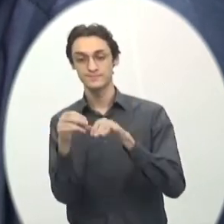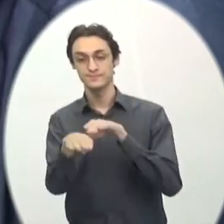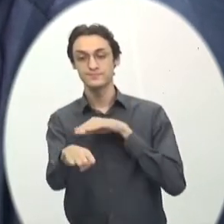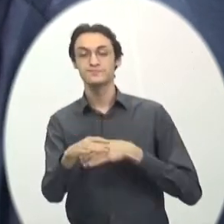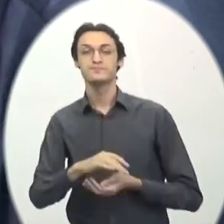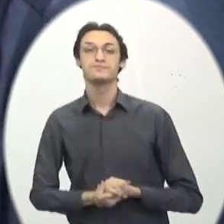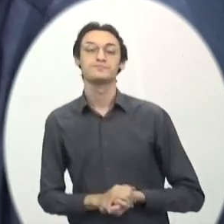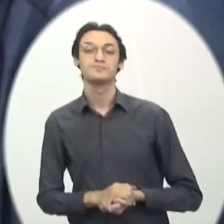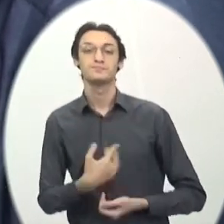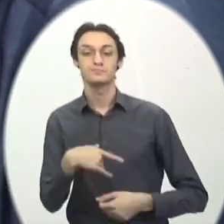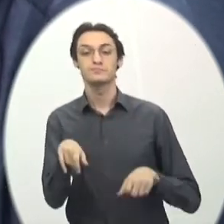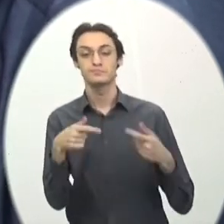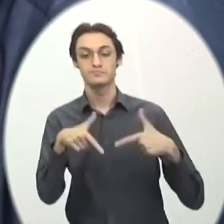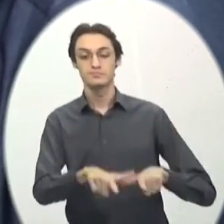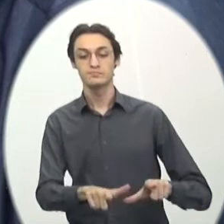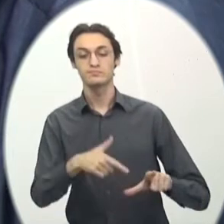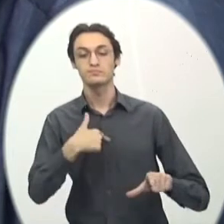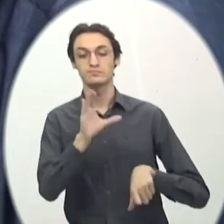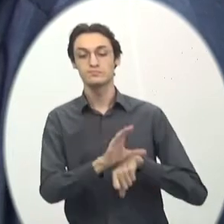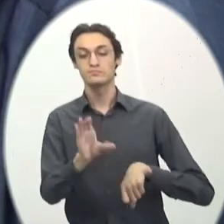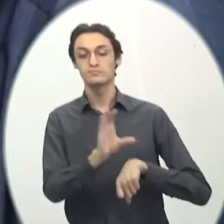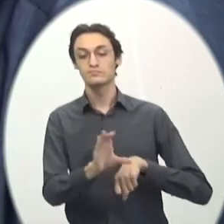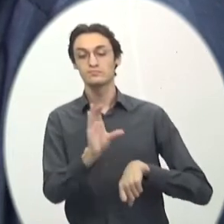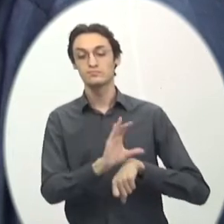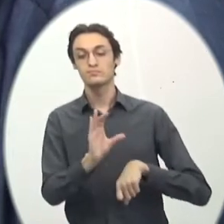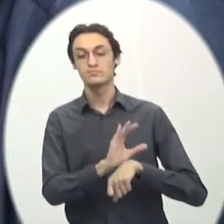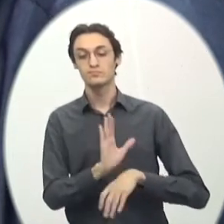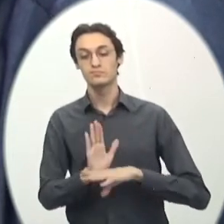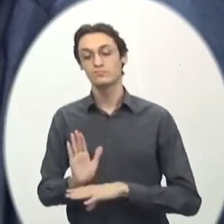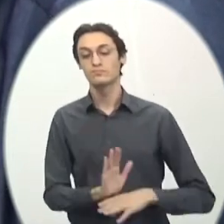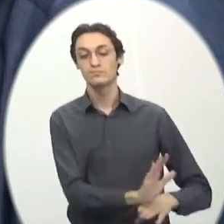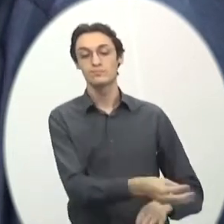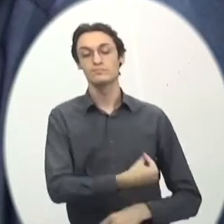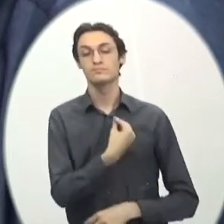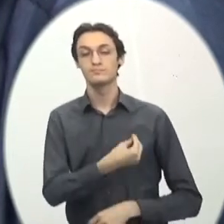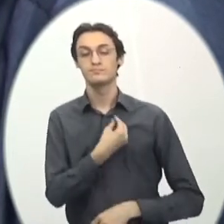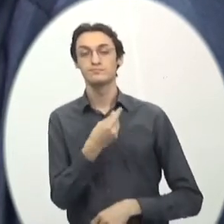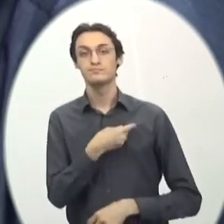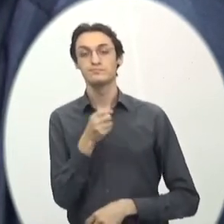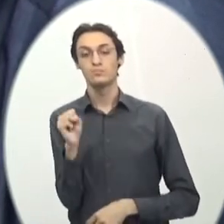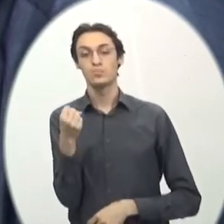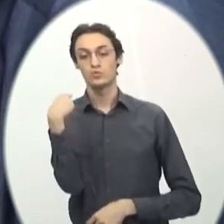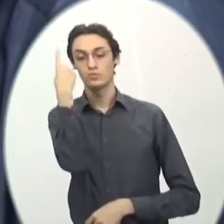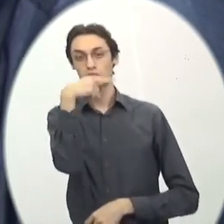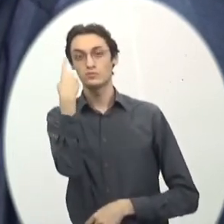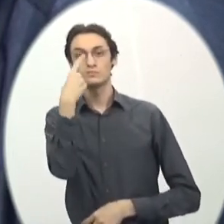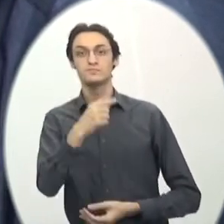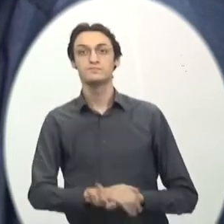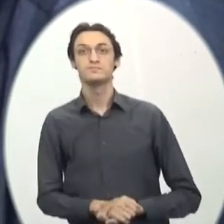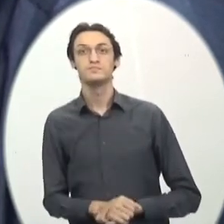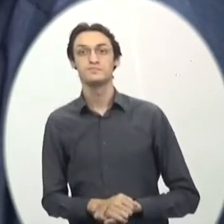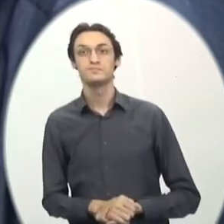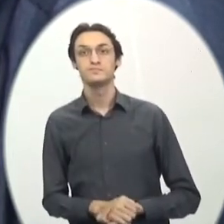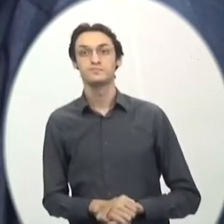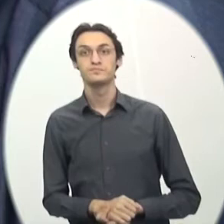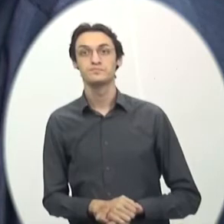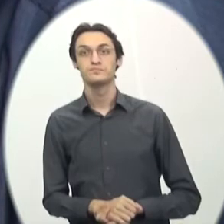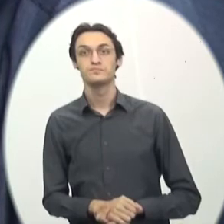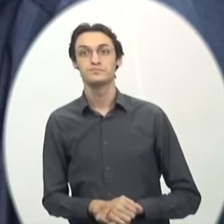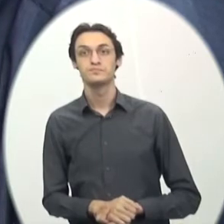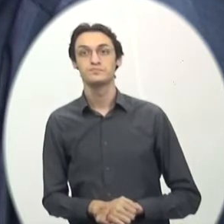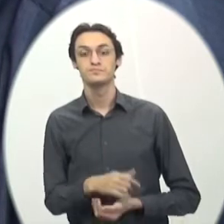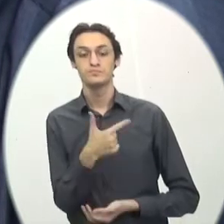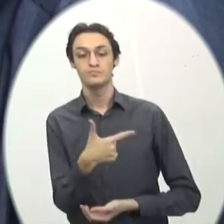possuir certificado do curso de suporte básico de vida com no mínimo 8 horas e não possuir pontuação maior ou igual a